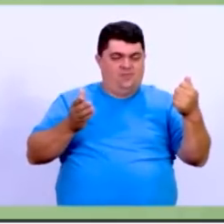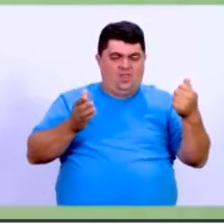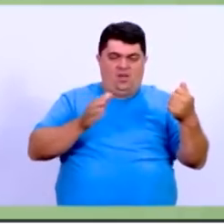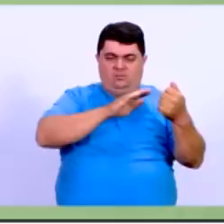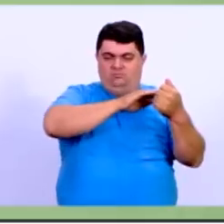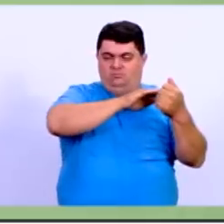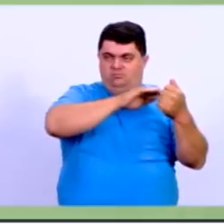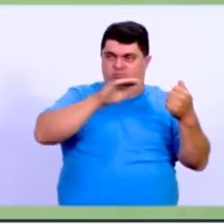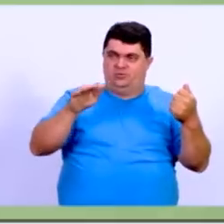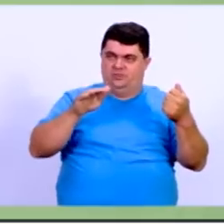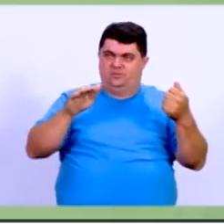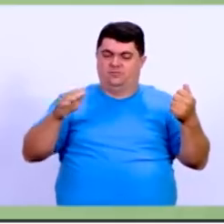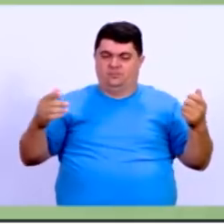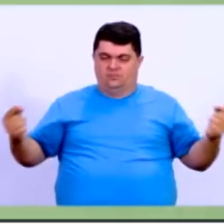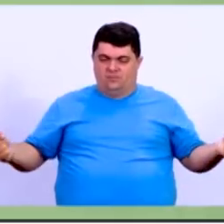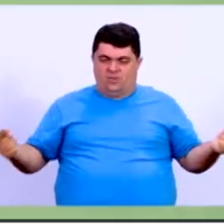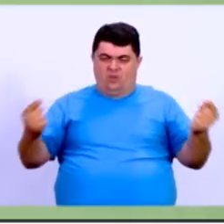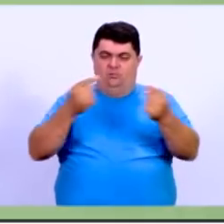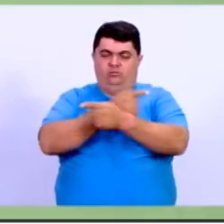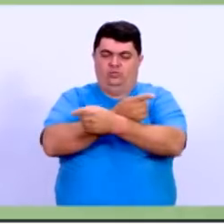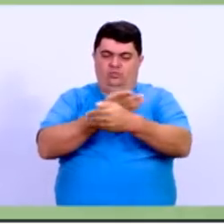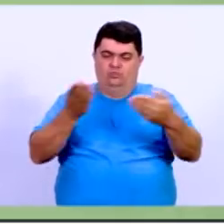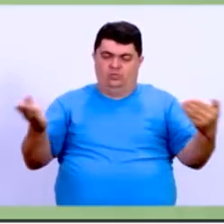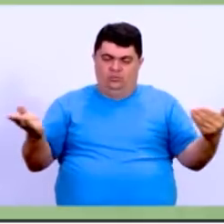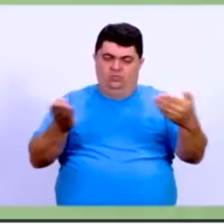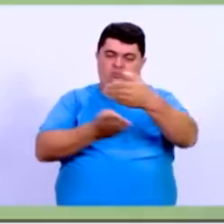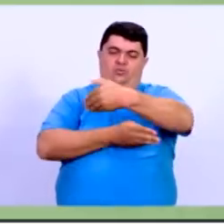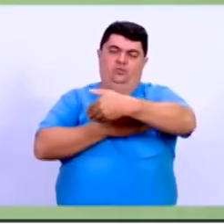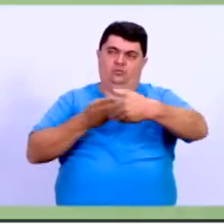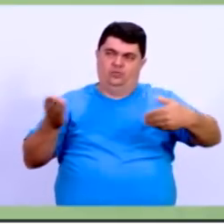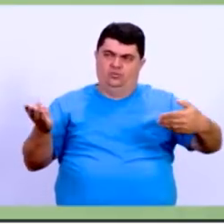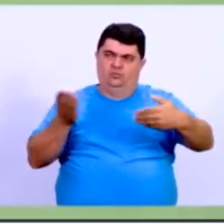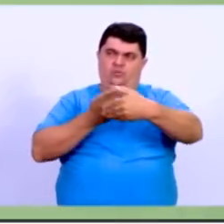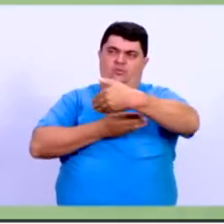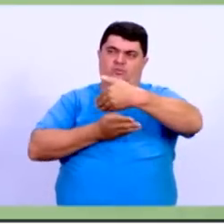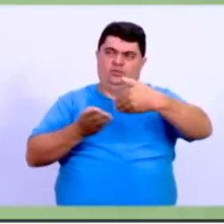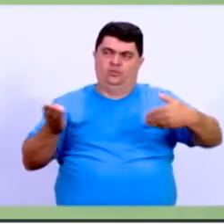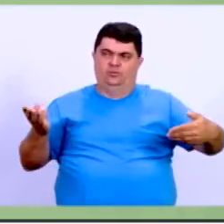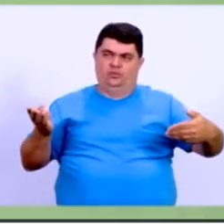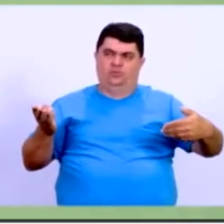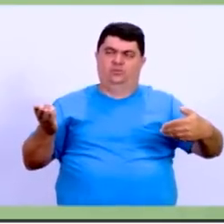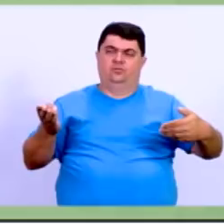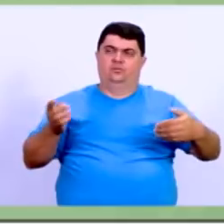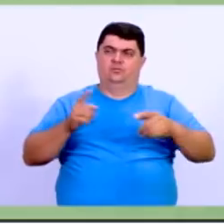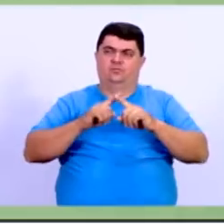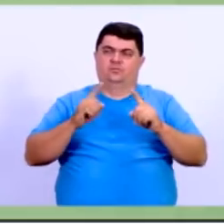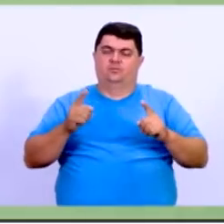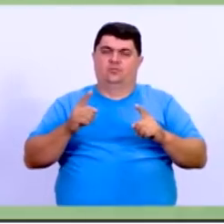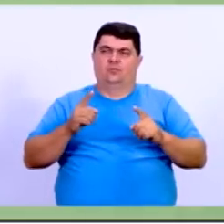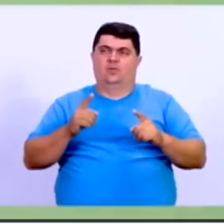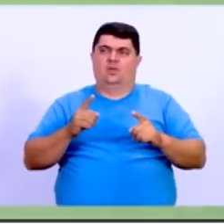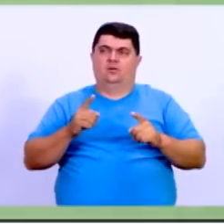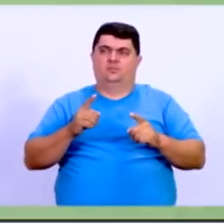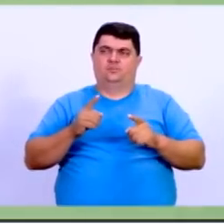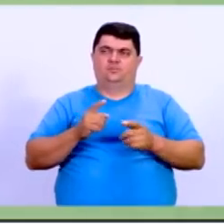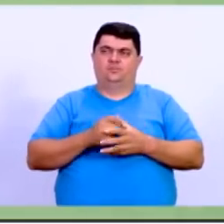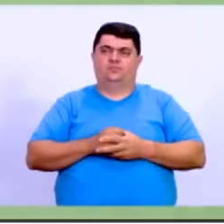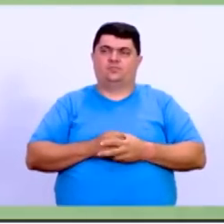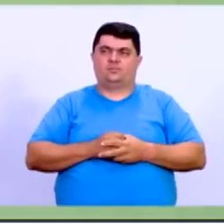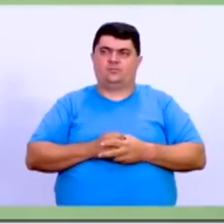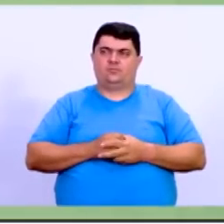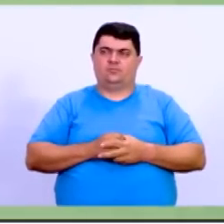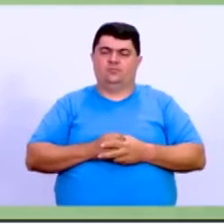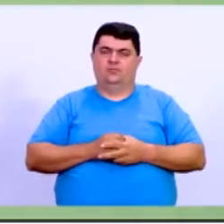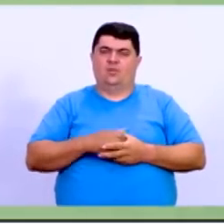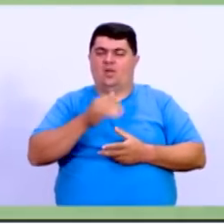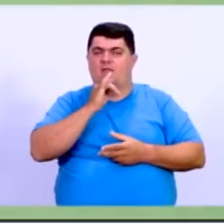a máquina B podem falar, olha só, usar o mesmo canal de comunicação, só que não pode ser ao mesmo tempo, né? O professor